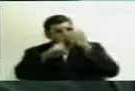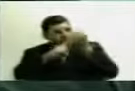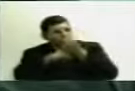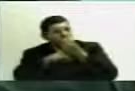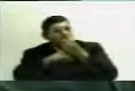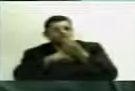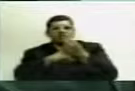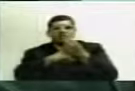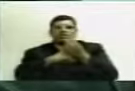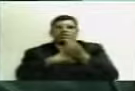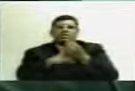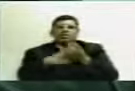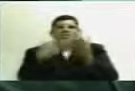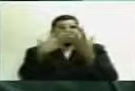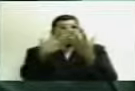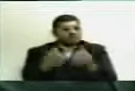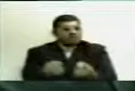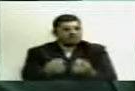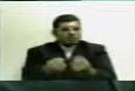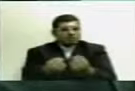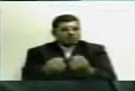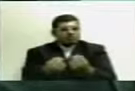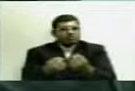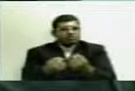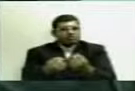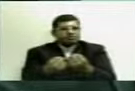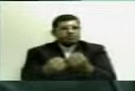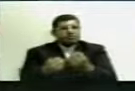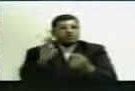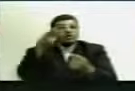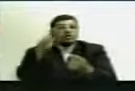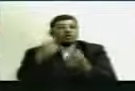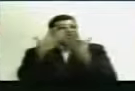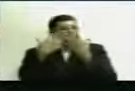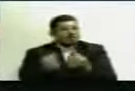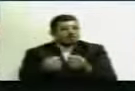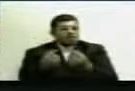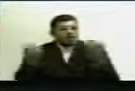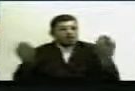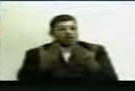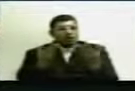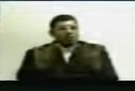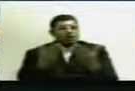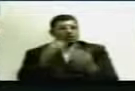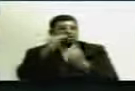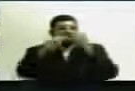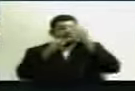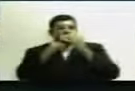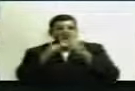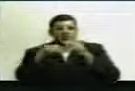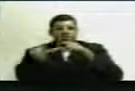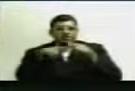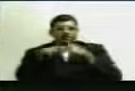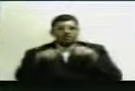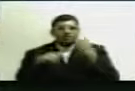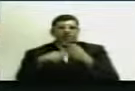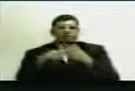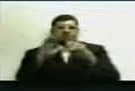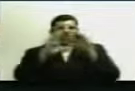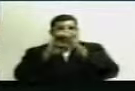sociedade permite e nem permitirá, no atual estágio do amadurecimento das